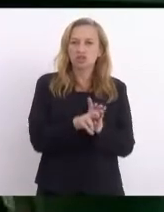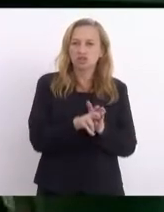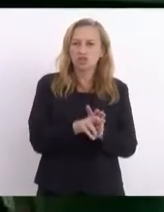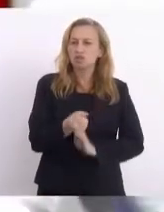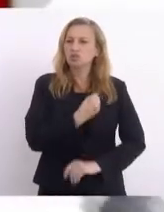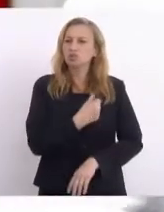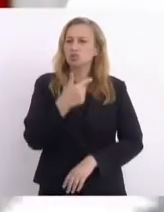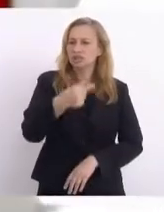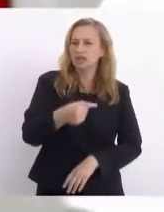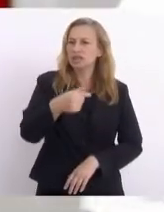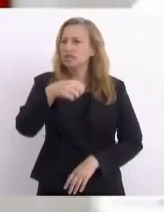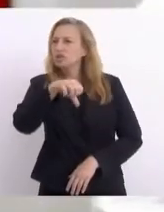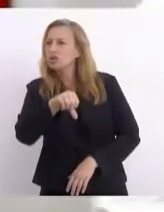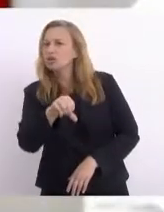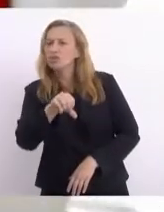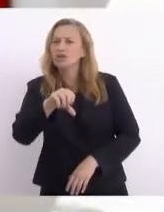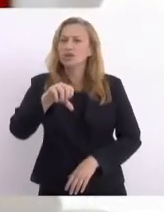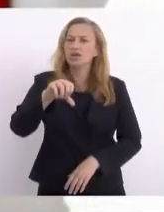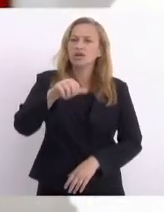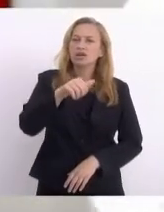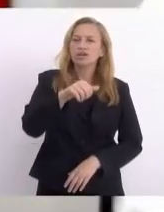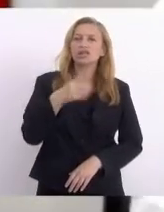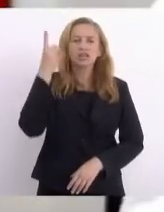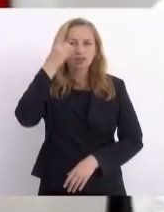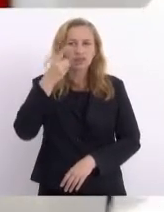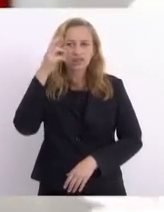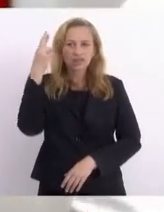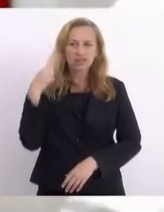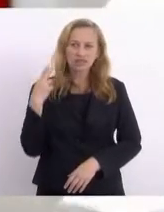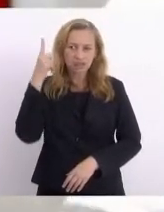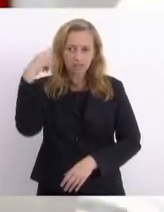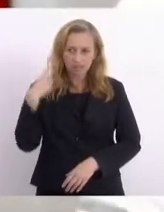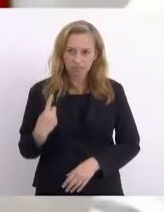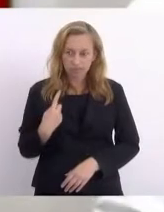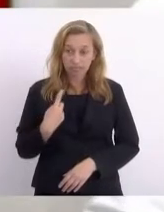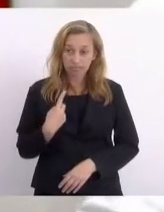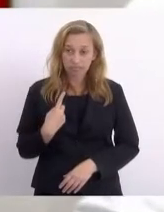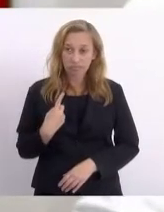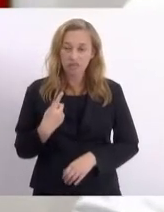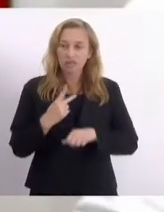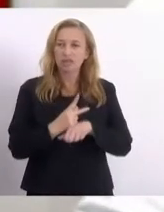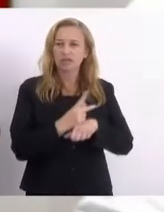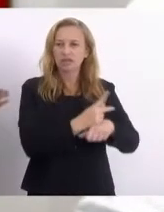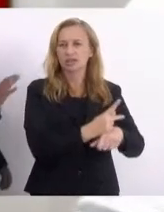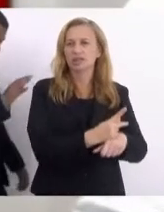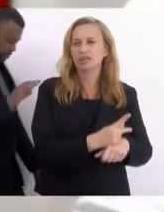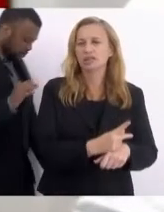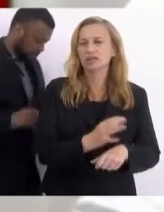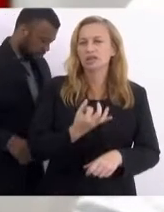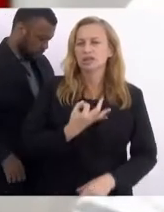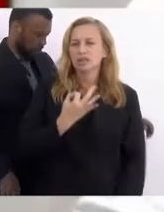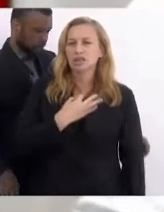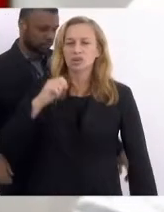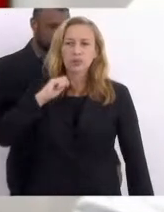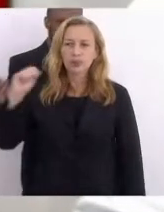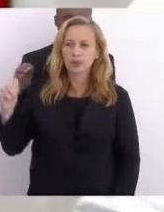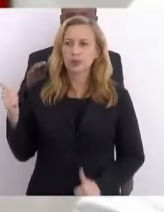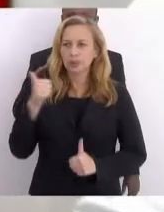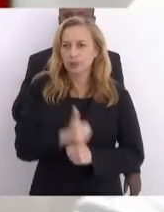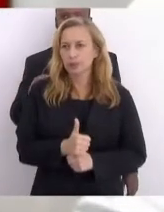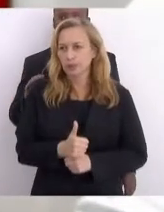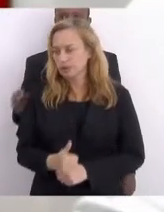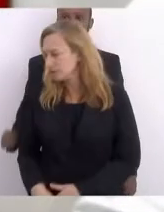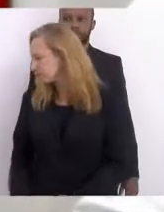número 794-2021, de autoria da deputada Dani Monteiro, que concede a medalha Tiradentes, respectivo diploma pós-morte